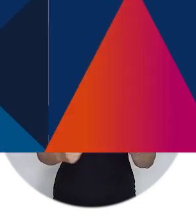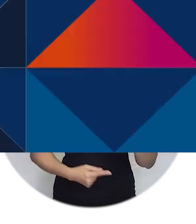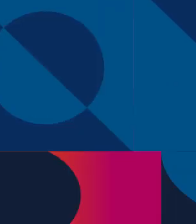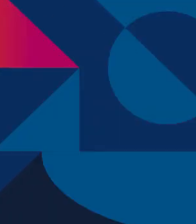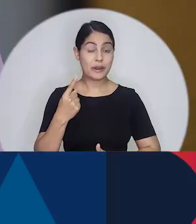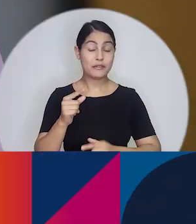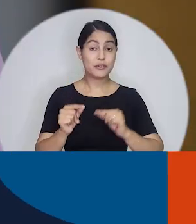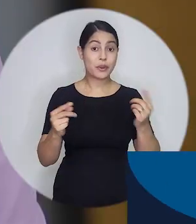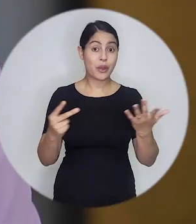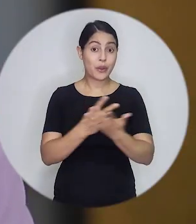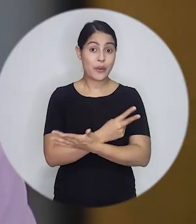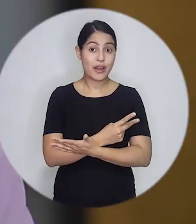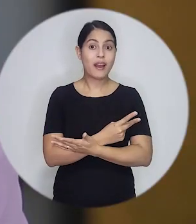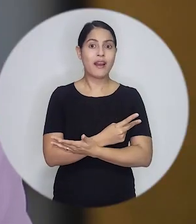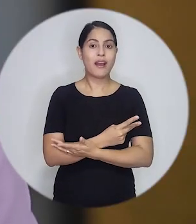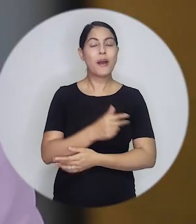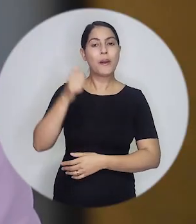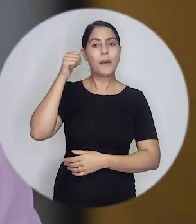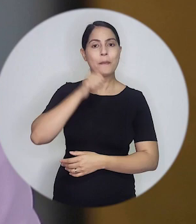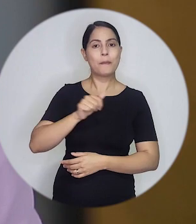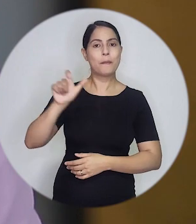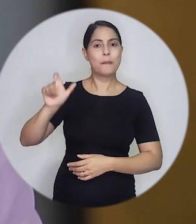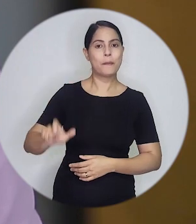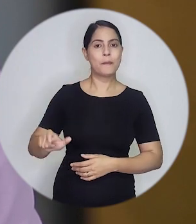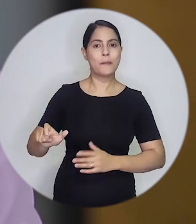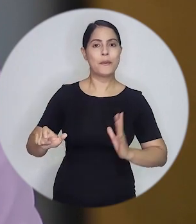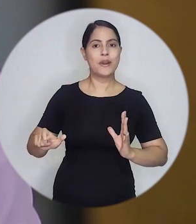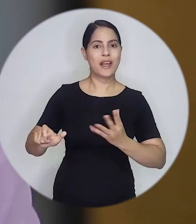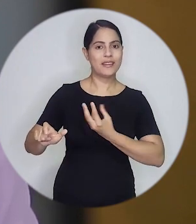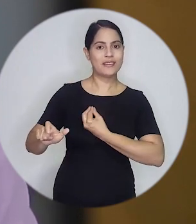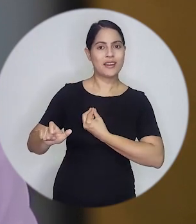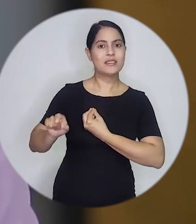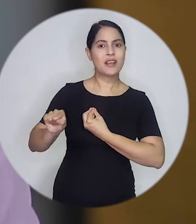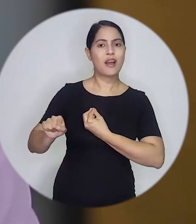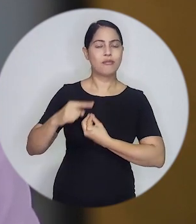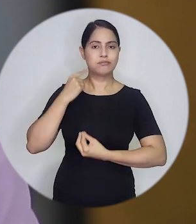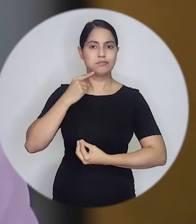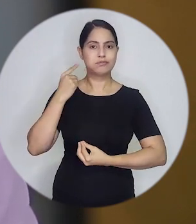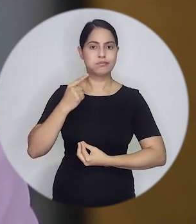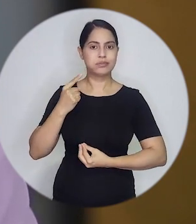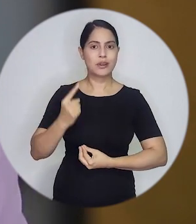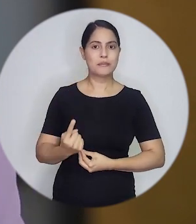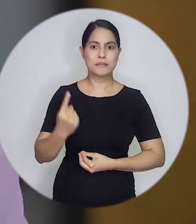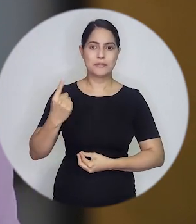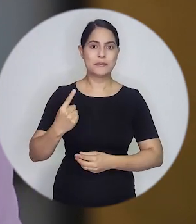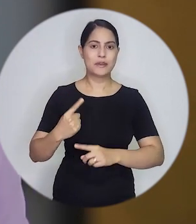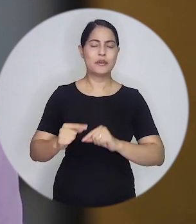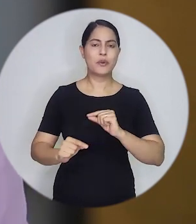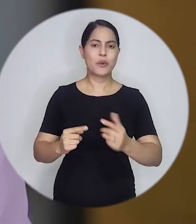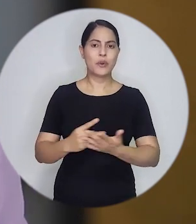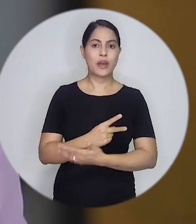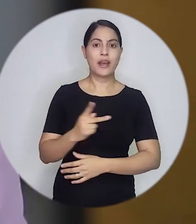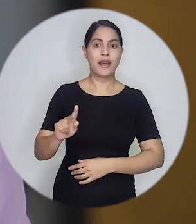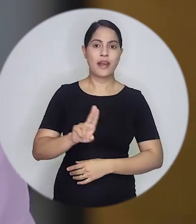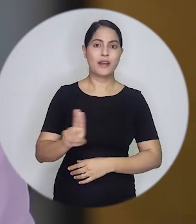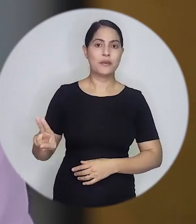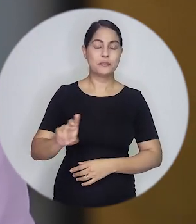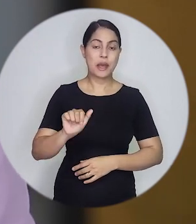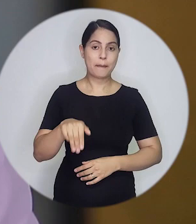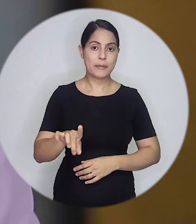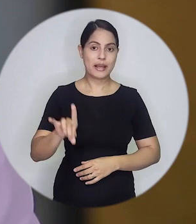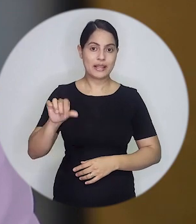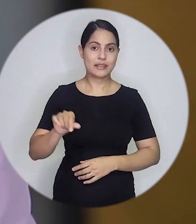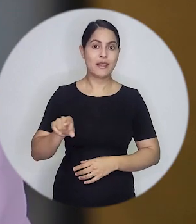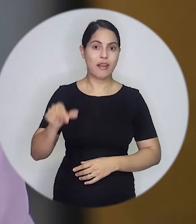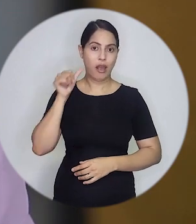conferencia.oab.org.br. Pela primeira vez, a OAB Nacional terá uma advogada trans no comando de uma comissão nacional da entidade.